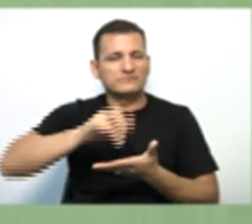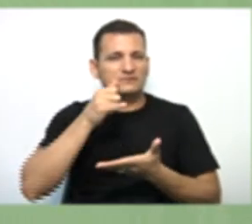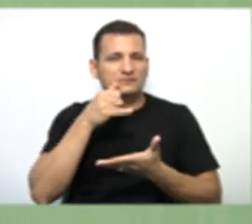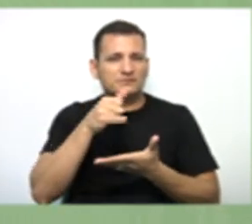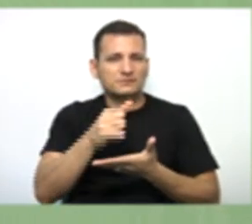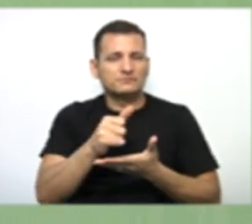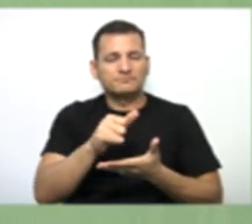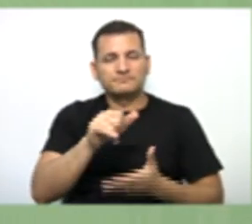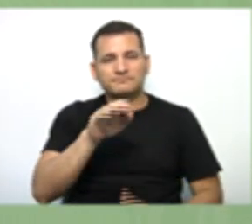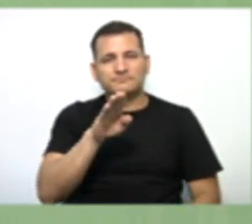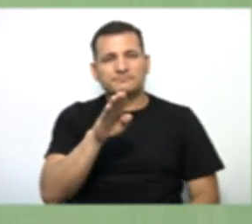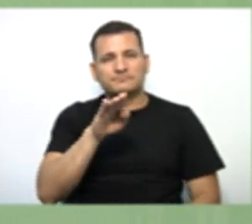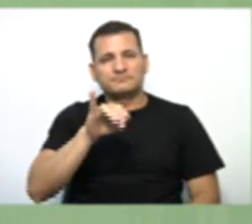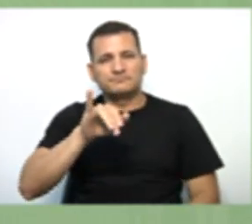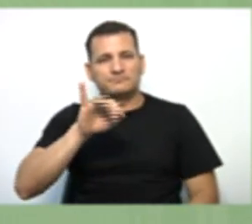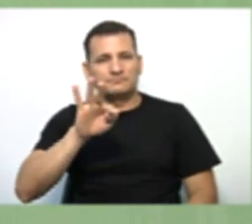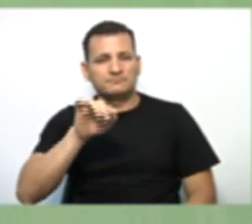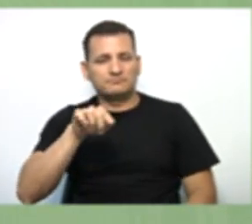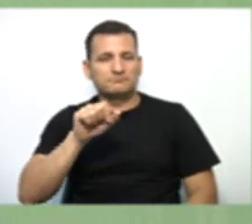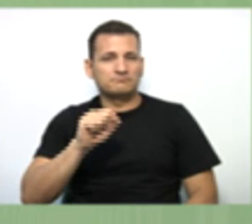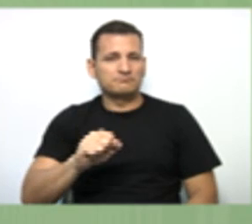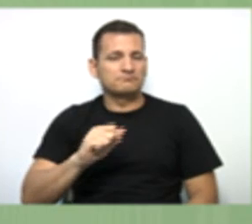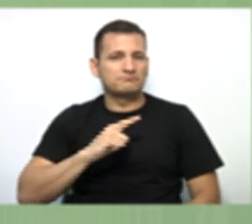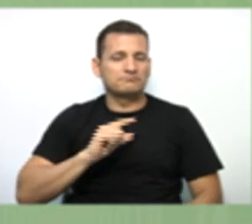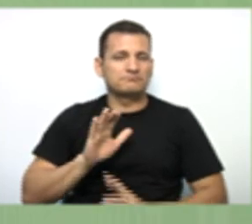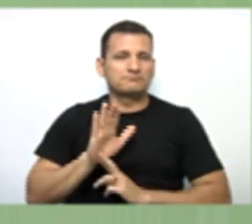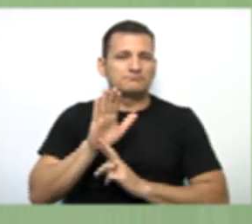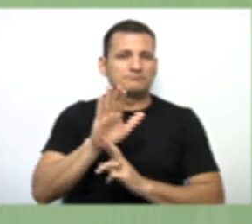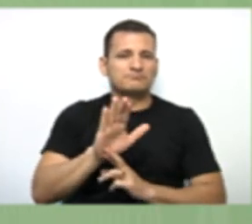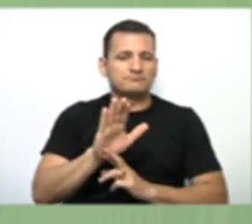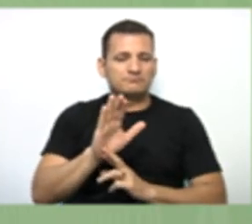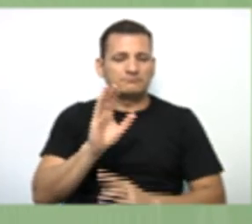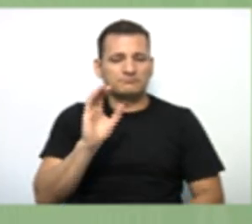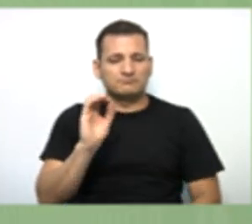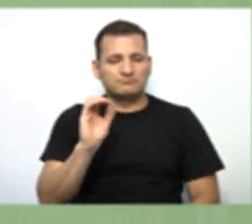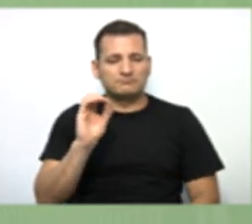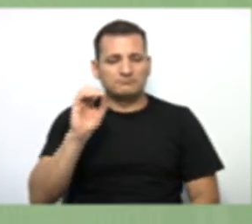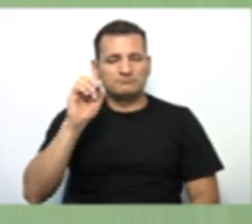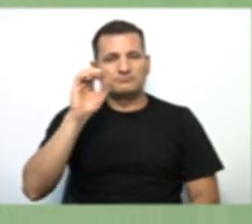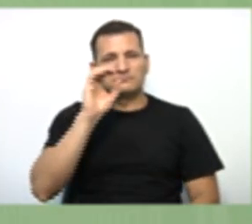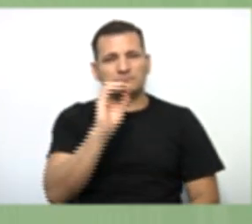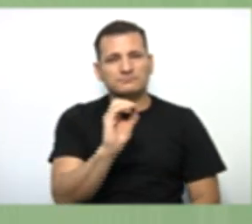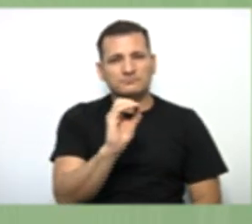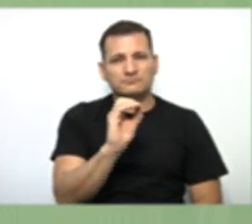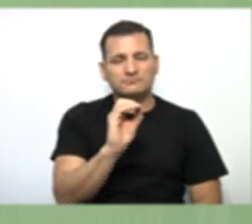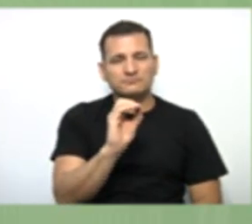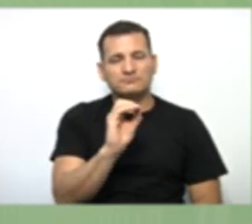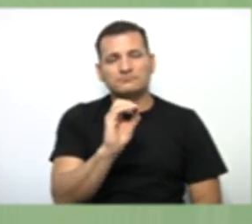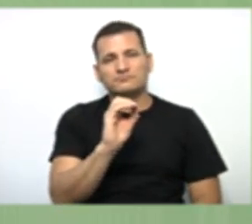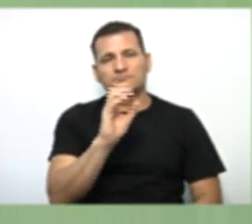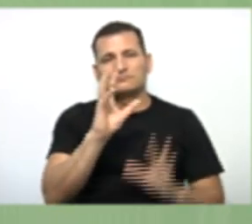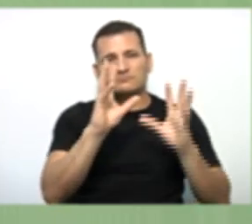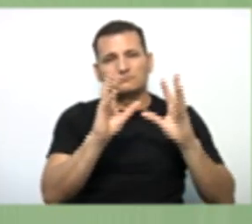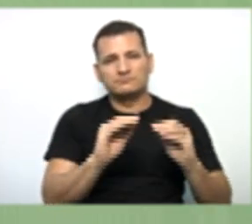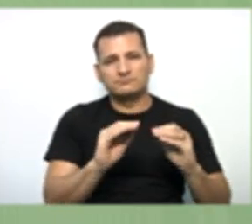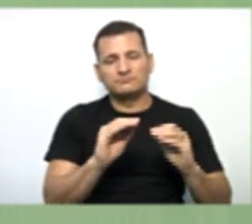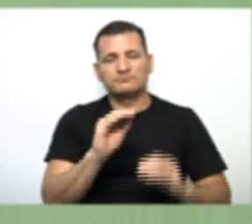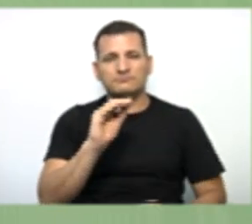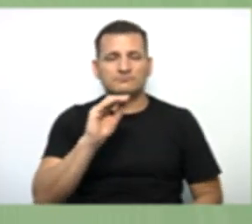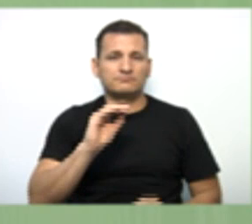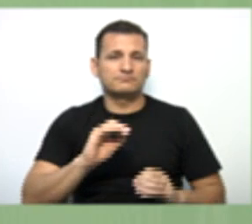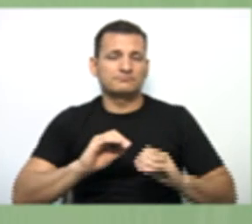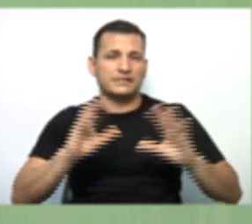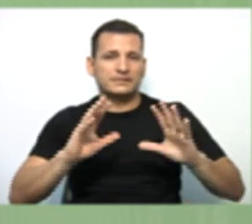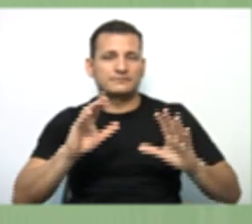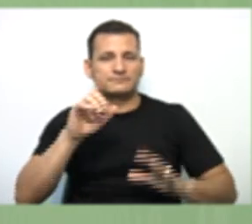O bit pode representar dois estados diferentes, o desligado ou ligado. O desligado é o zero e o ligado é o